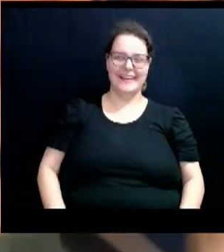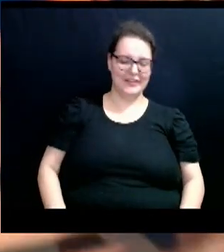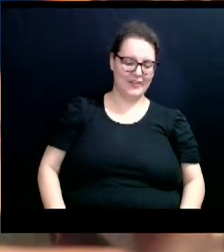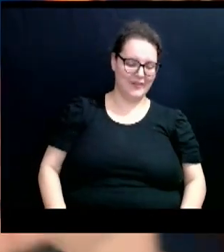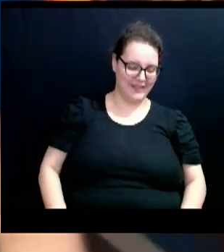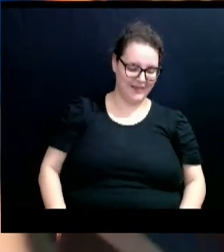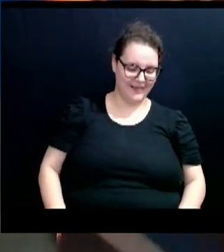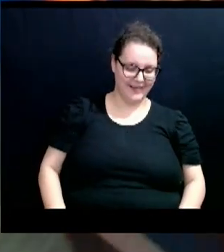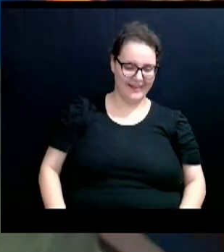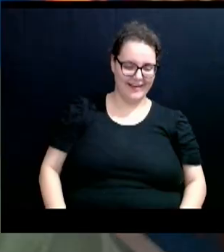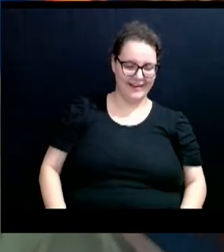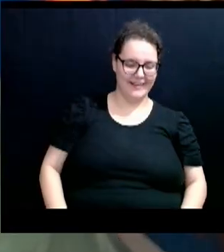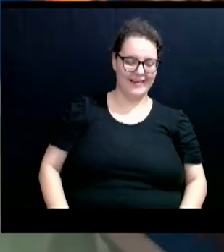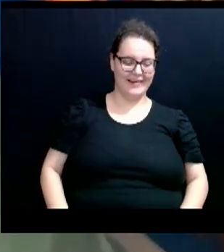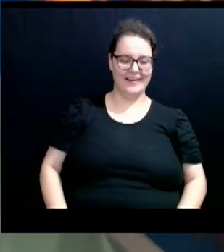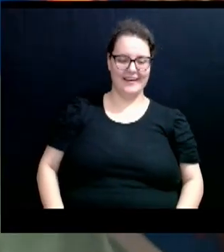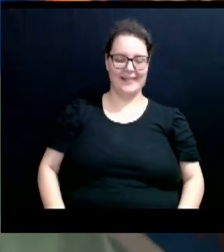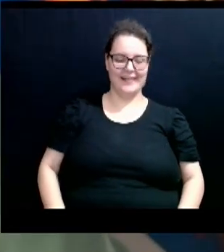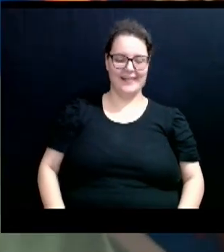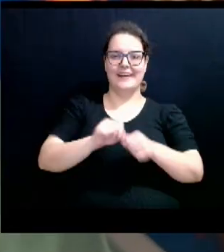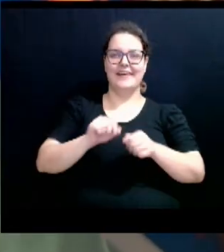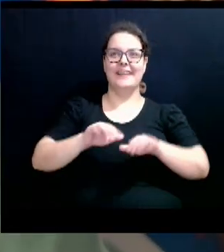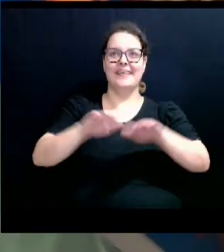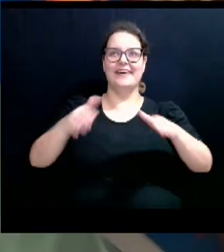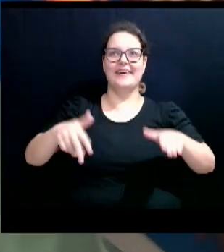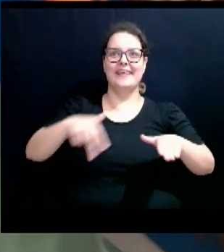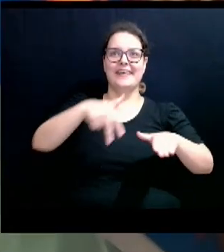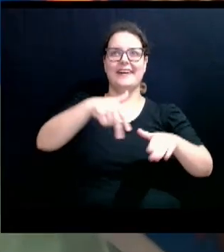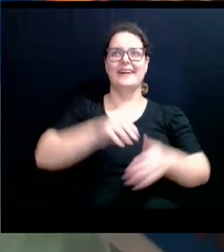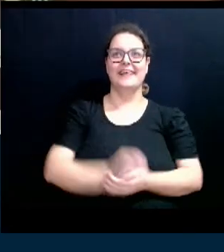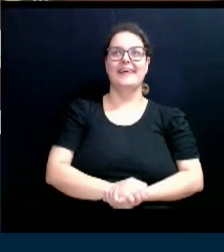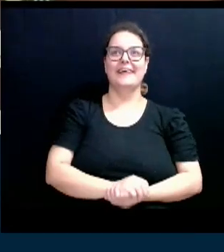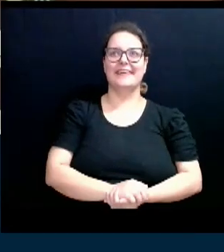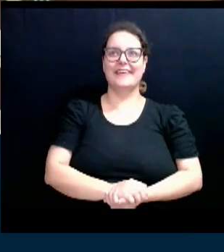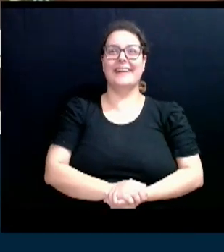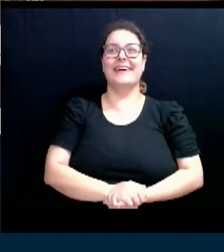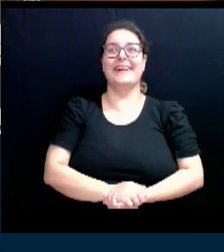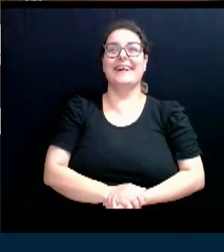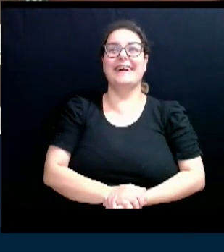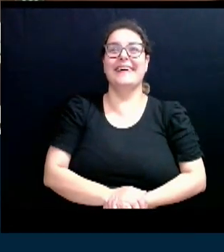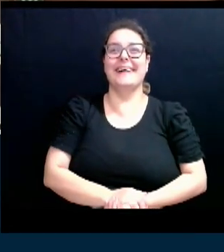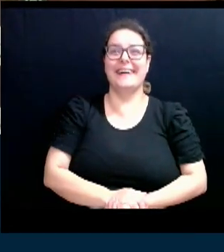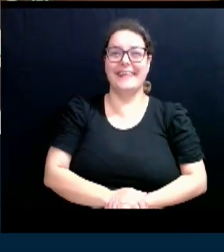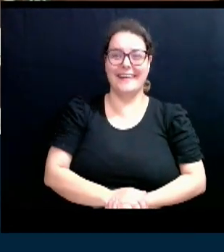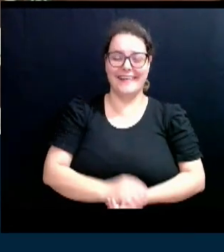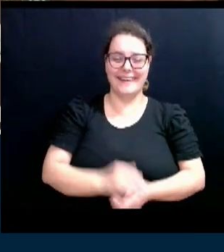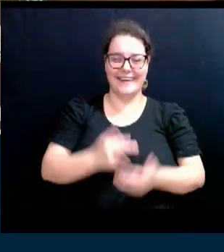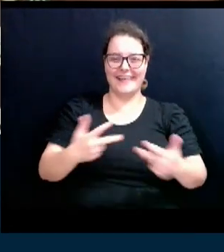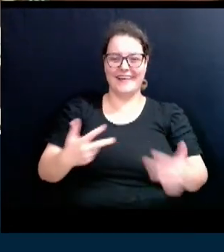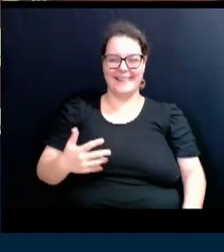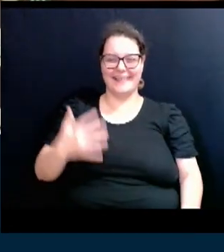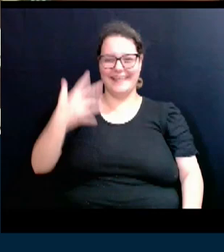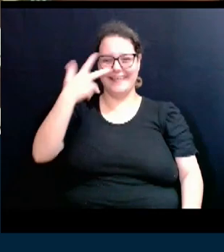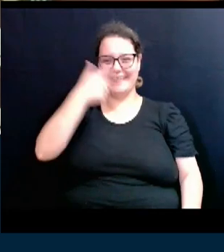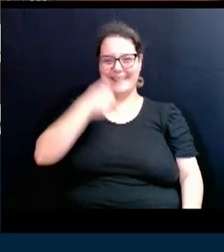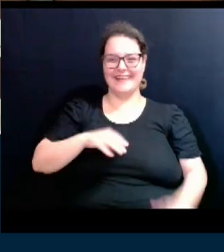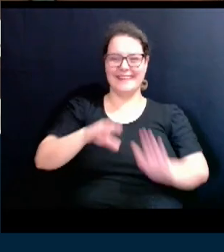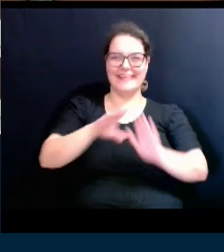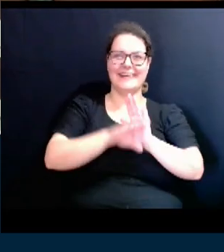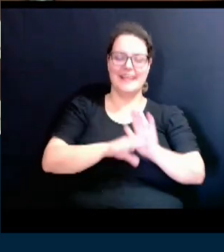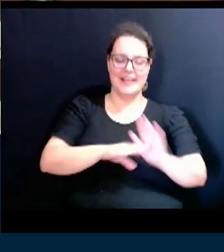fazer um altarzinho, pode ser super positivo. Ai, que coisa linda, que programa gostoso. Gente, que